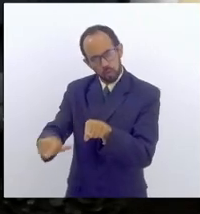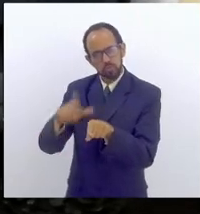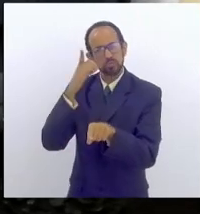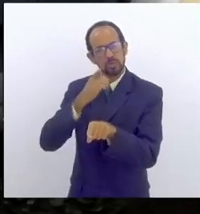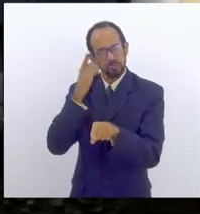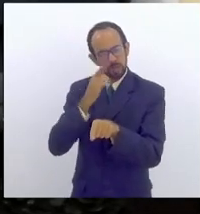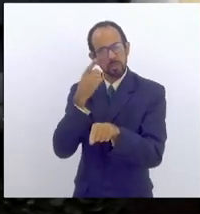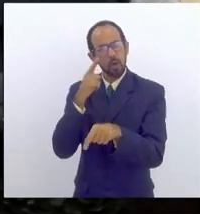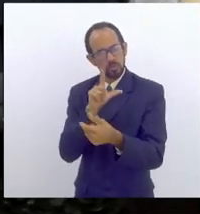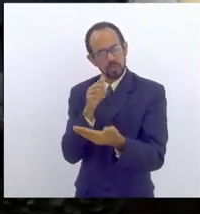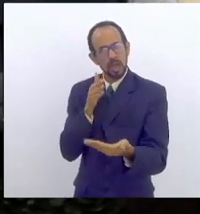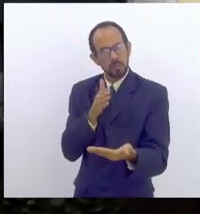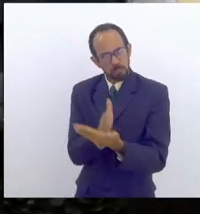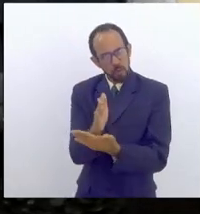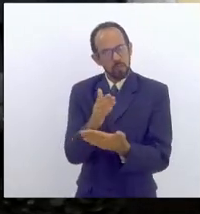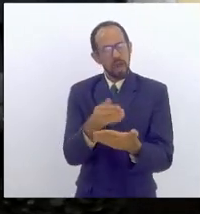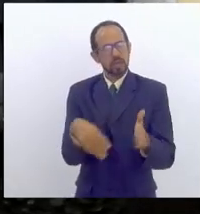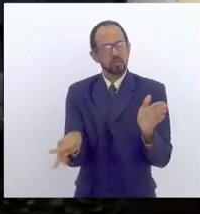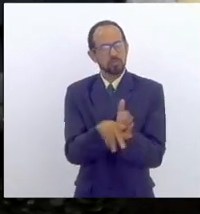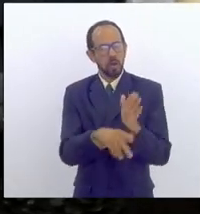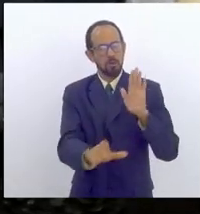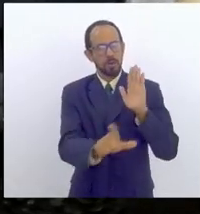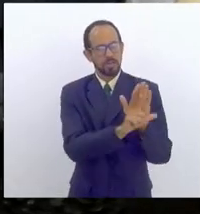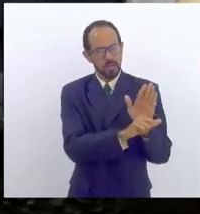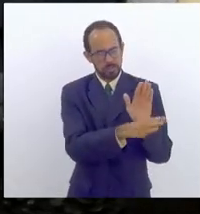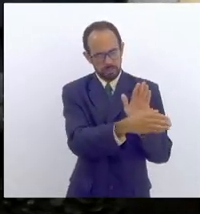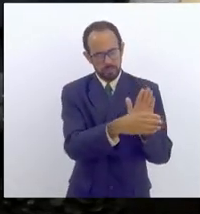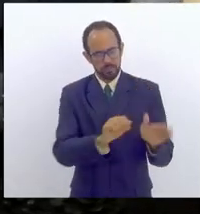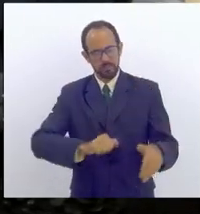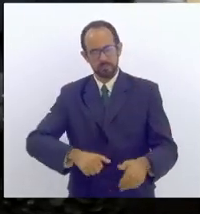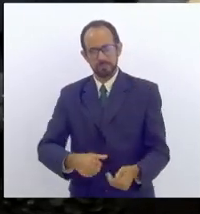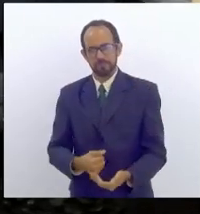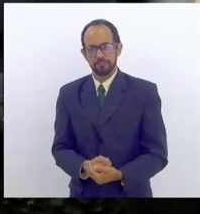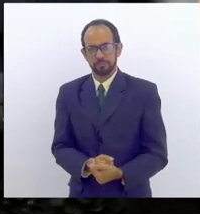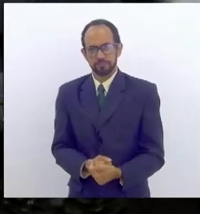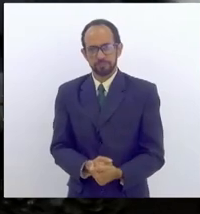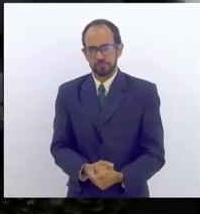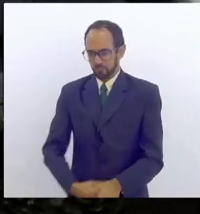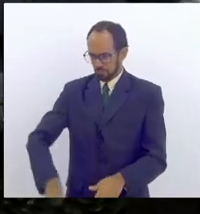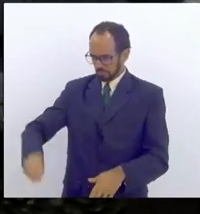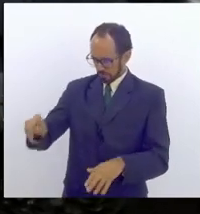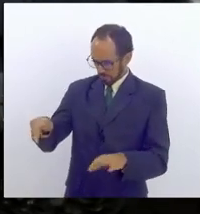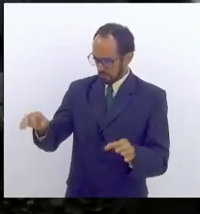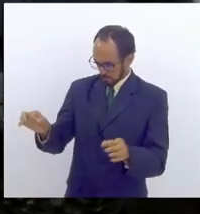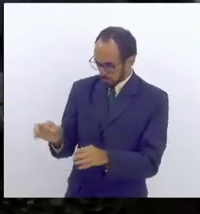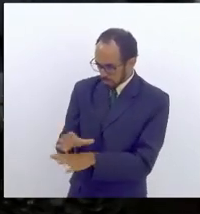aprovar as suas leis. Muito bem. Como é que estamos aqui as assinaturas?